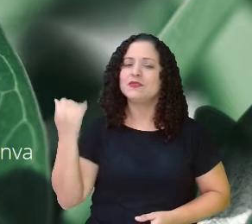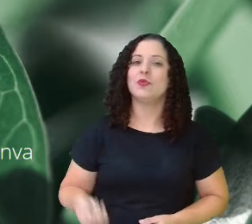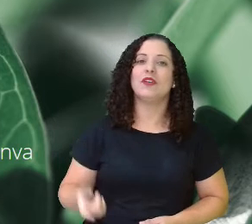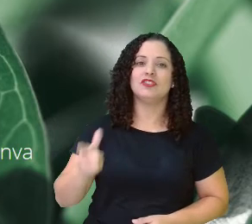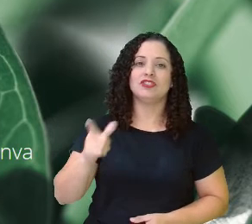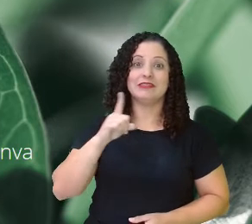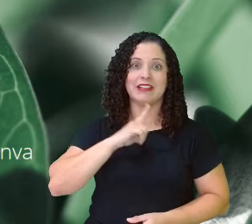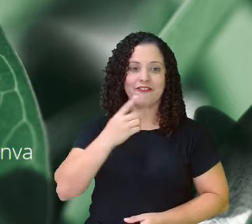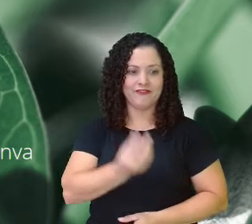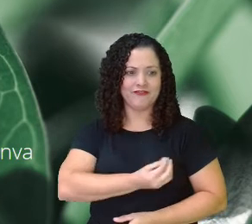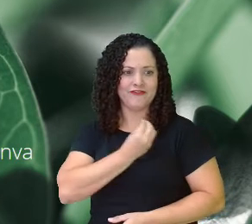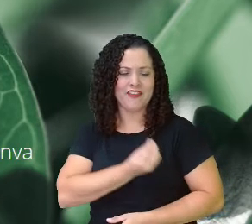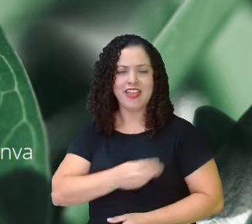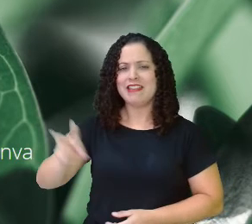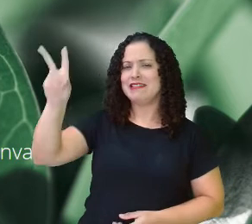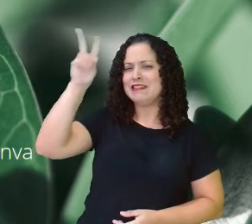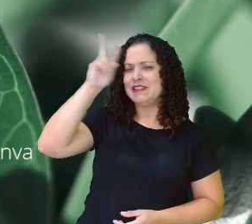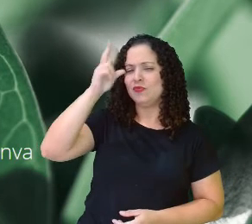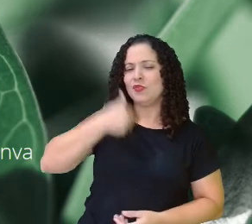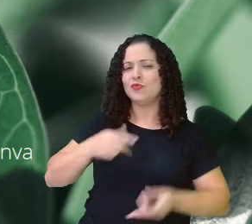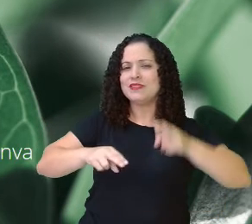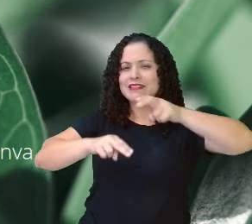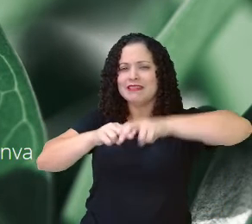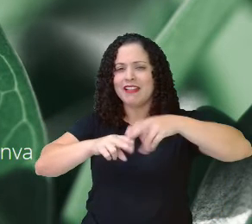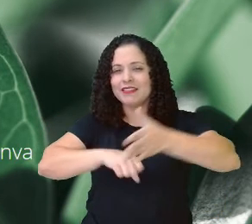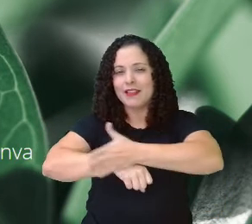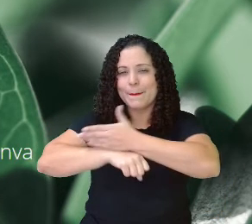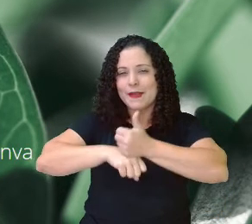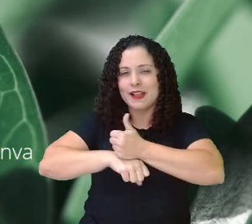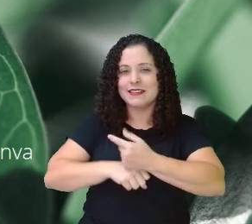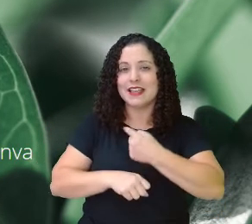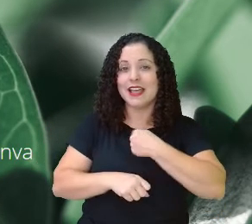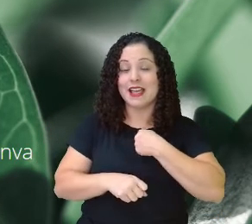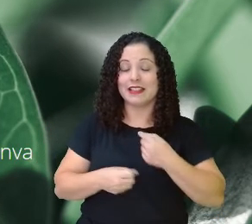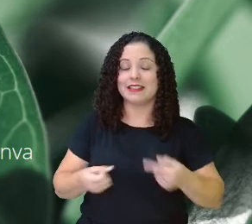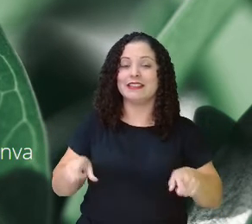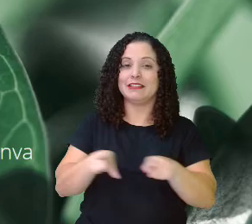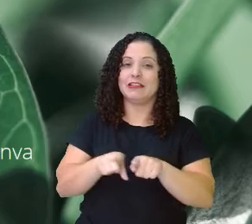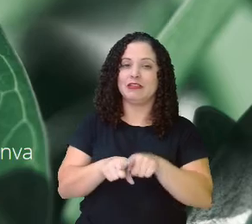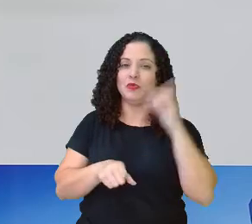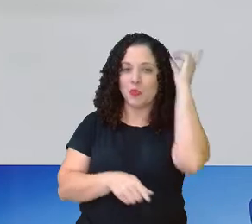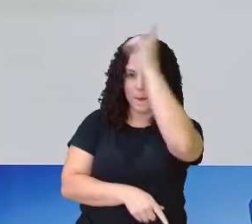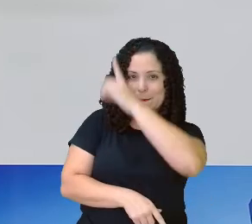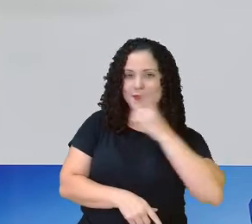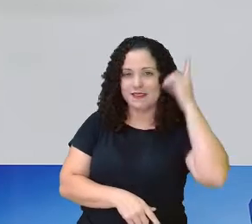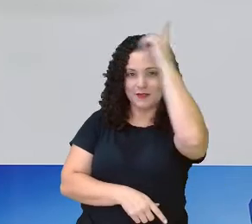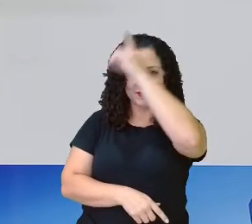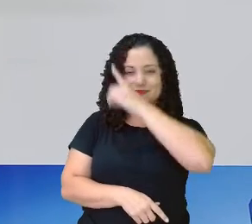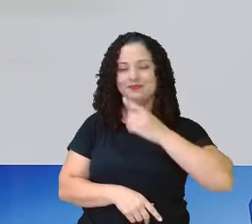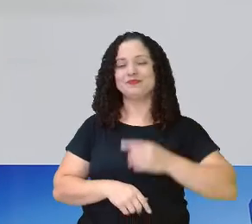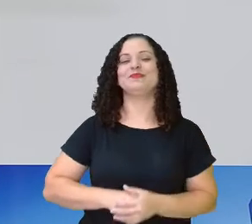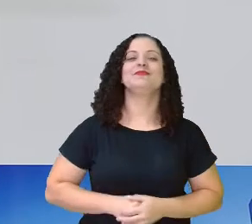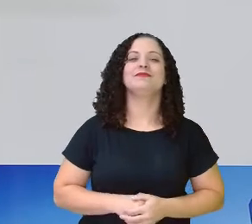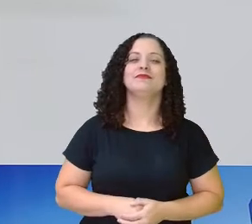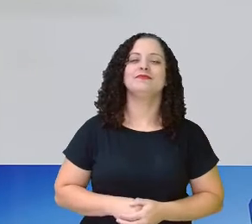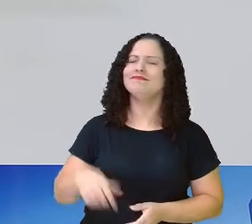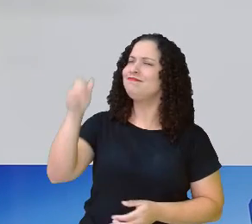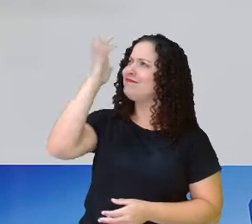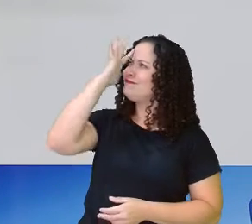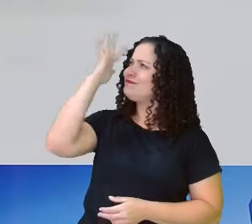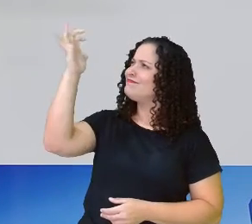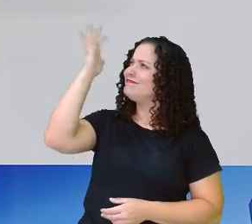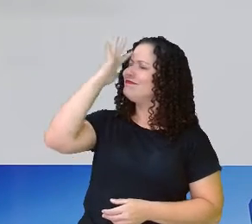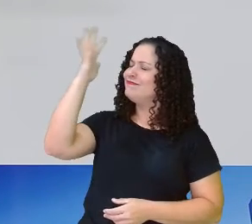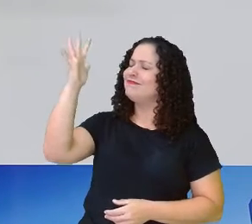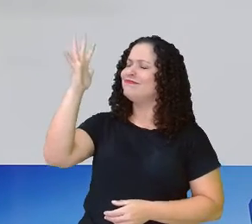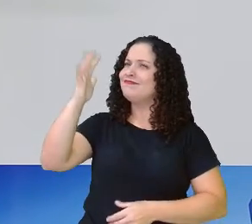segunda-feira. Eu sentado no banco da praça, ainda sou domingo. Então, a gente pode refletir dessa poesia, ele falando a respeito disso